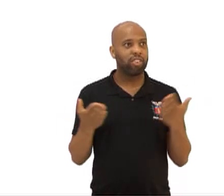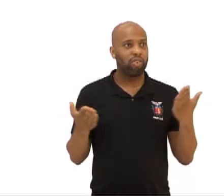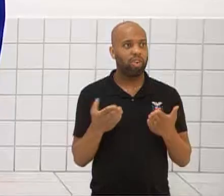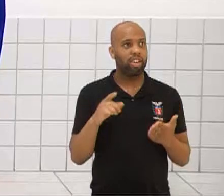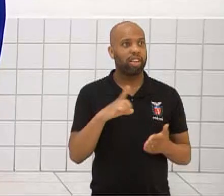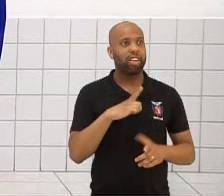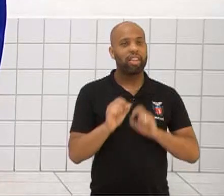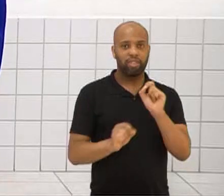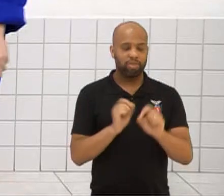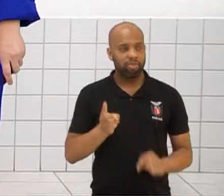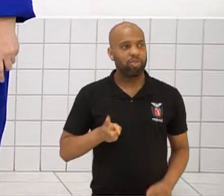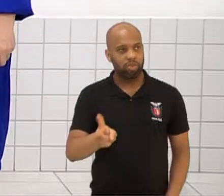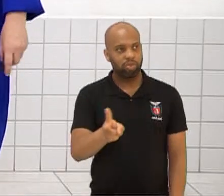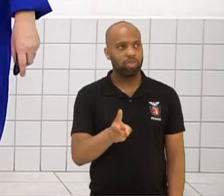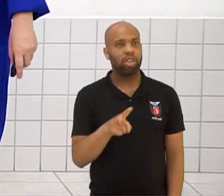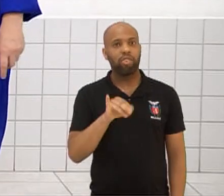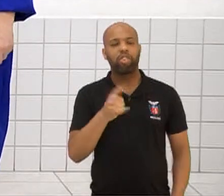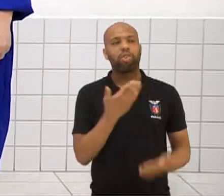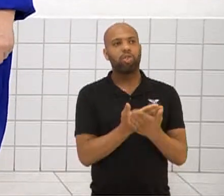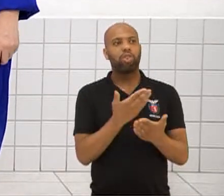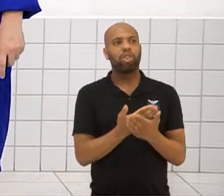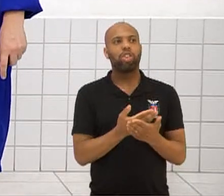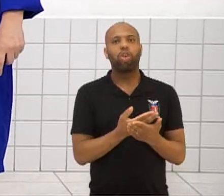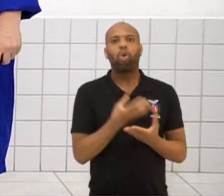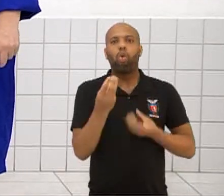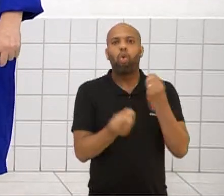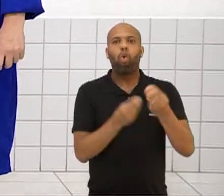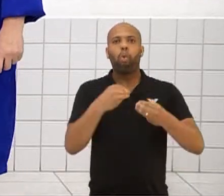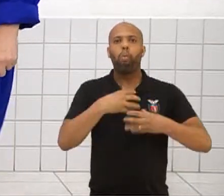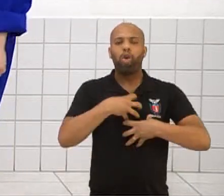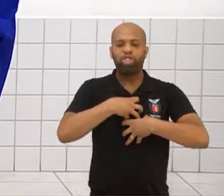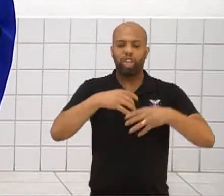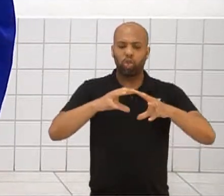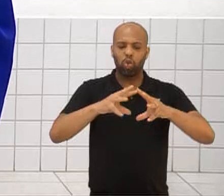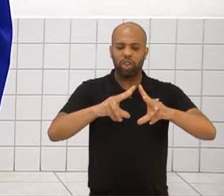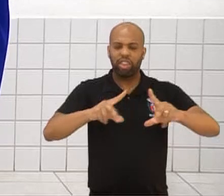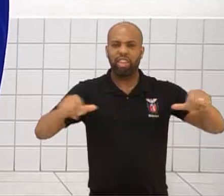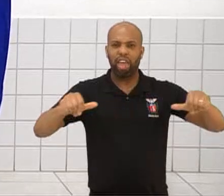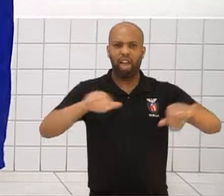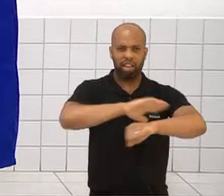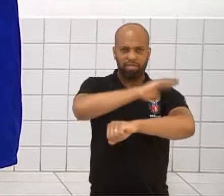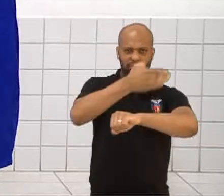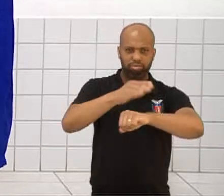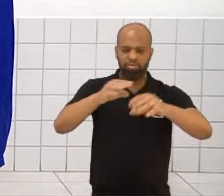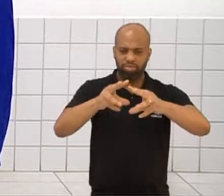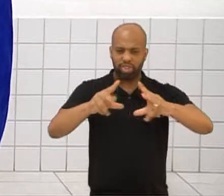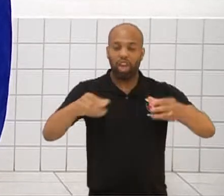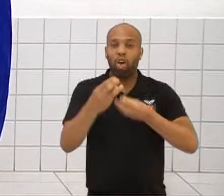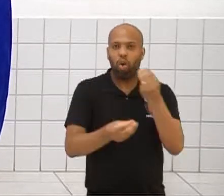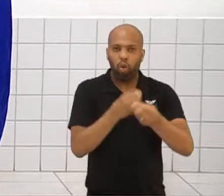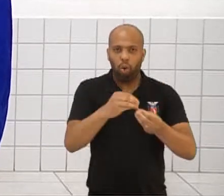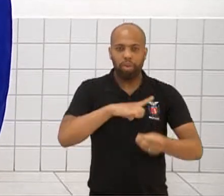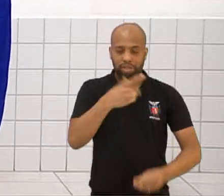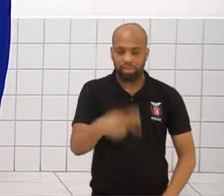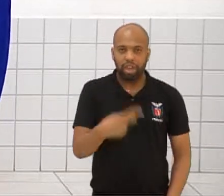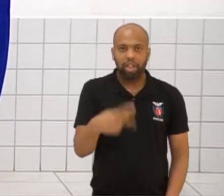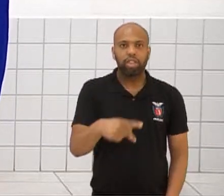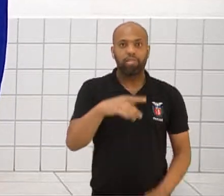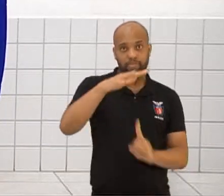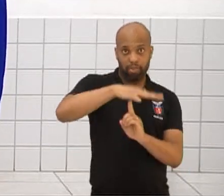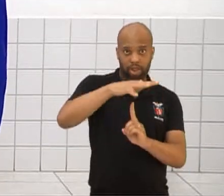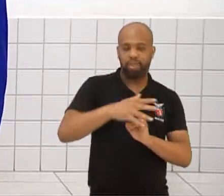nessa sequência, a gente vai trabalhar sobre a questão do relevo paranaense, né, professora? Isso mesmo. Nós vamos ter aquele resgate porque o